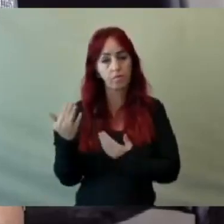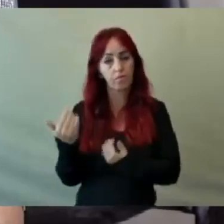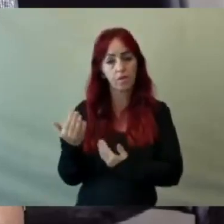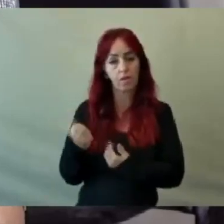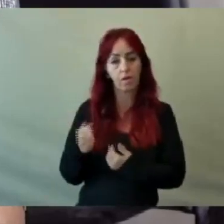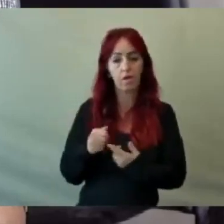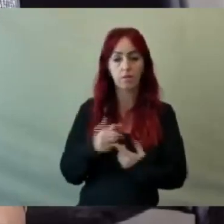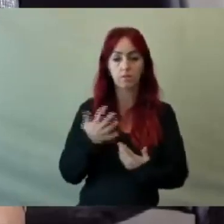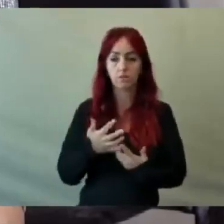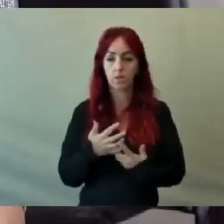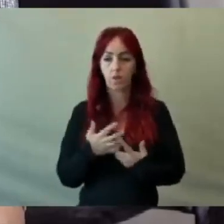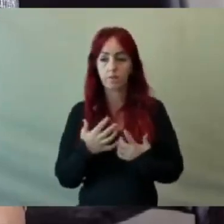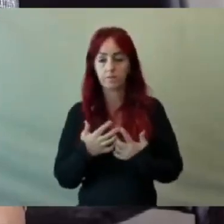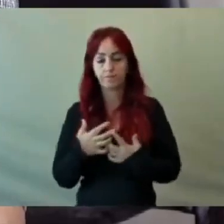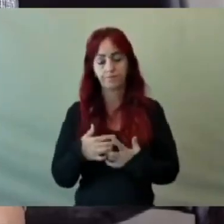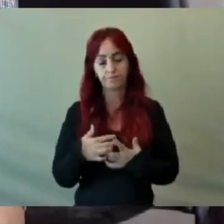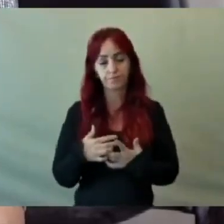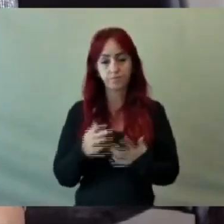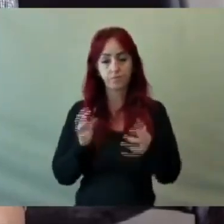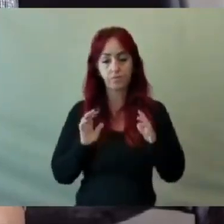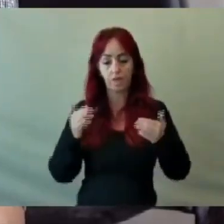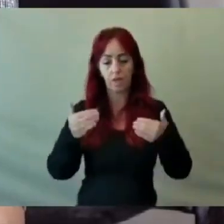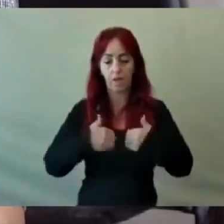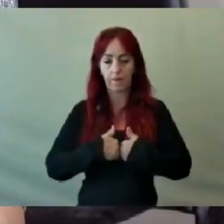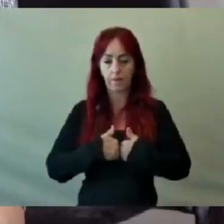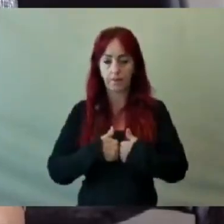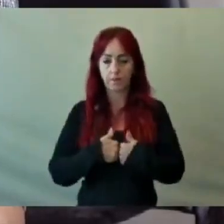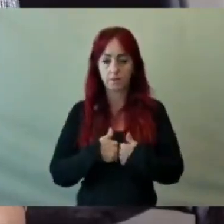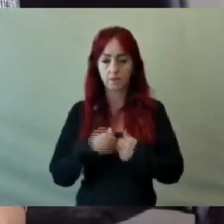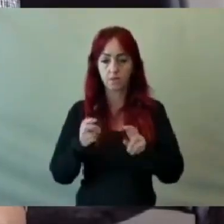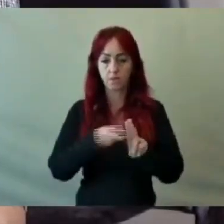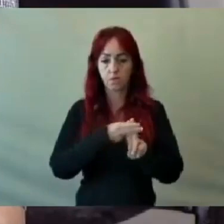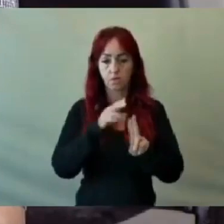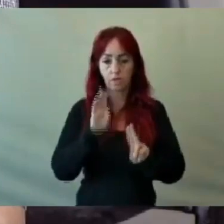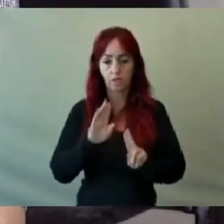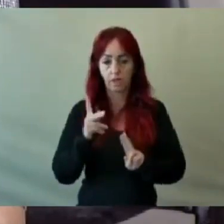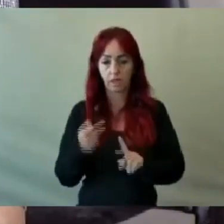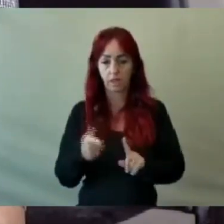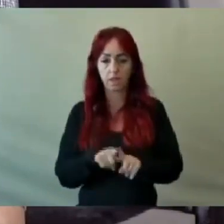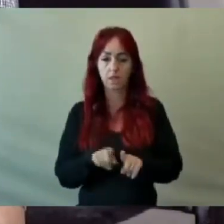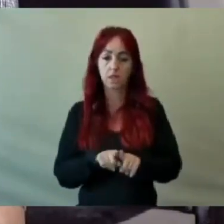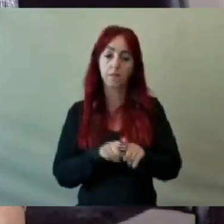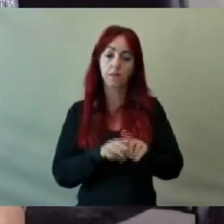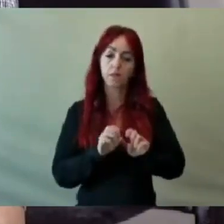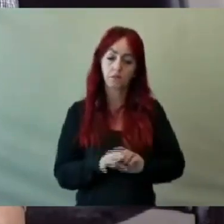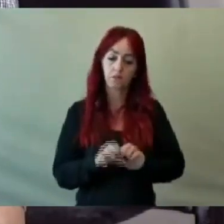autismo, no T.A., no SUS-BH e na educação. A data é 11 do 7.